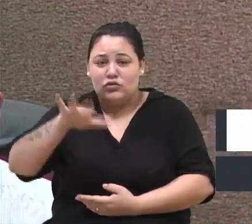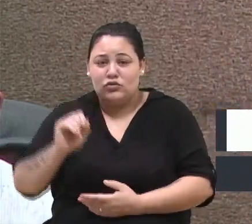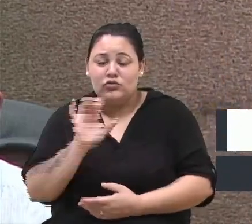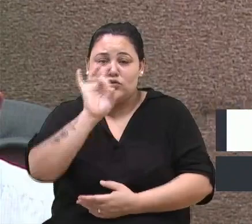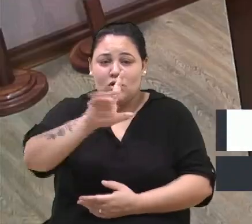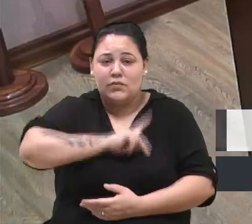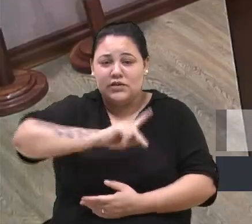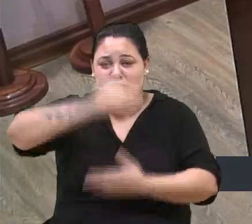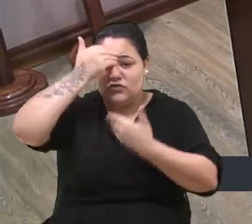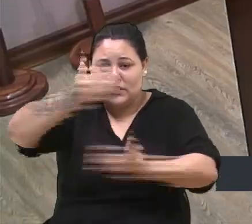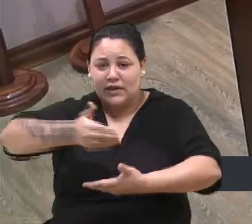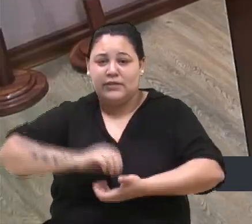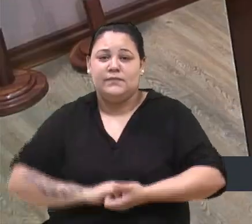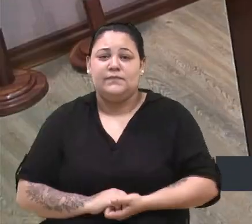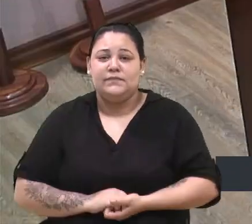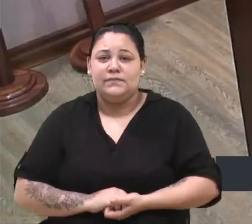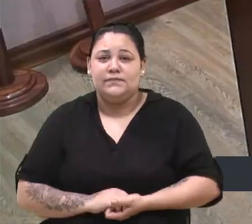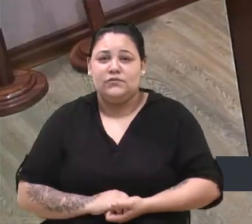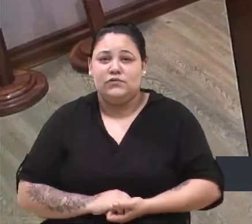Obrigado.